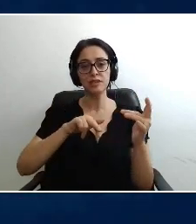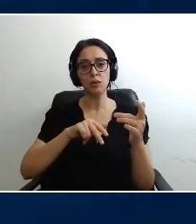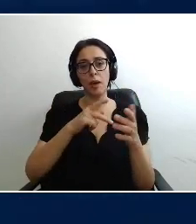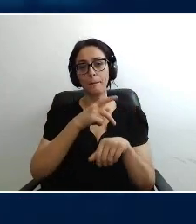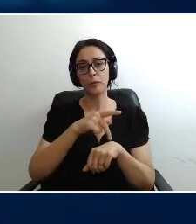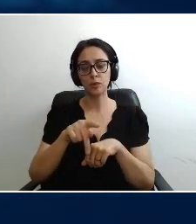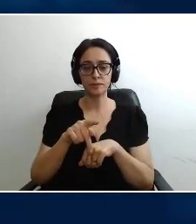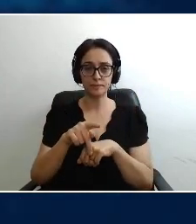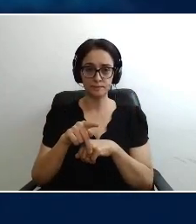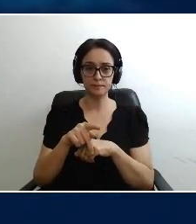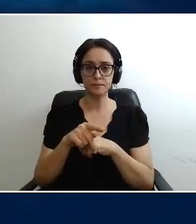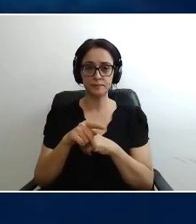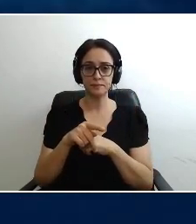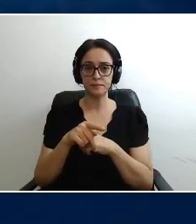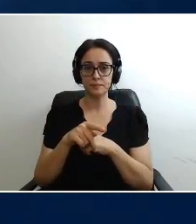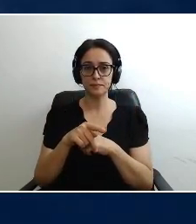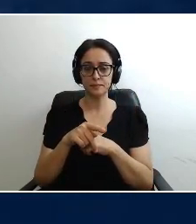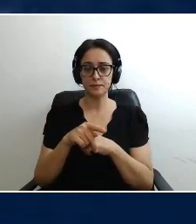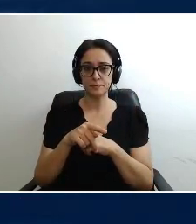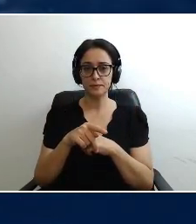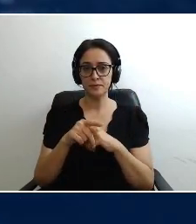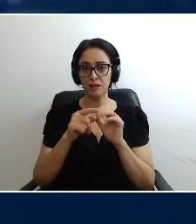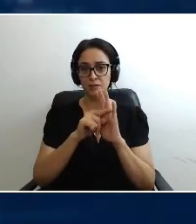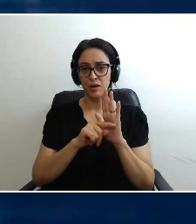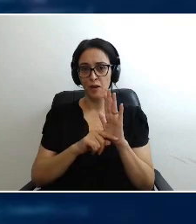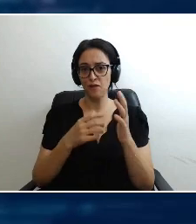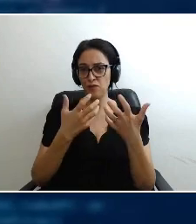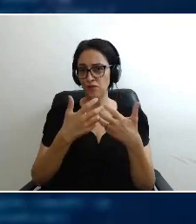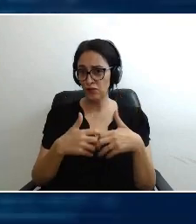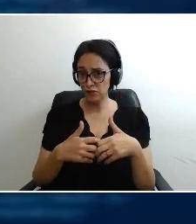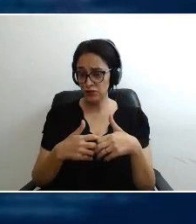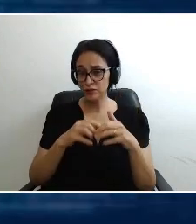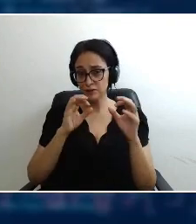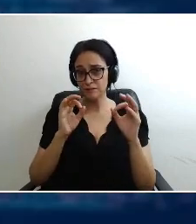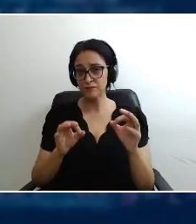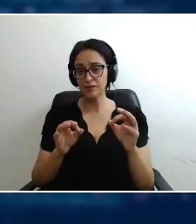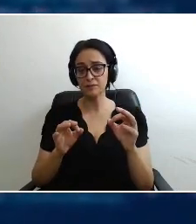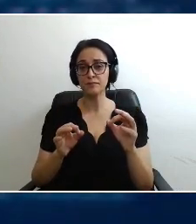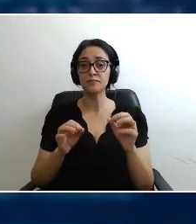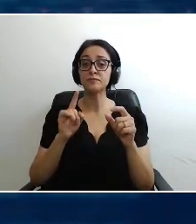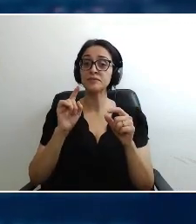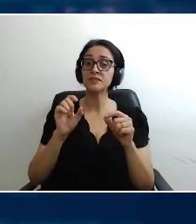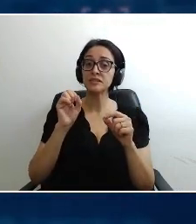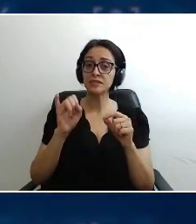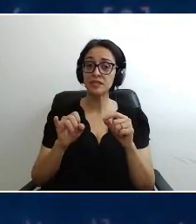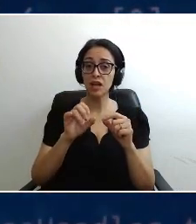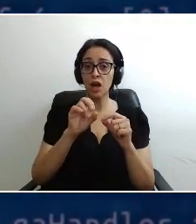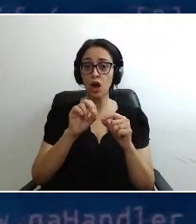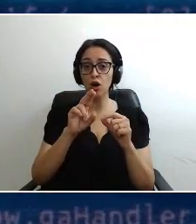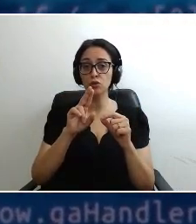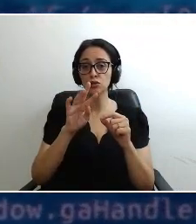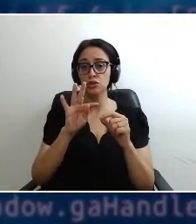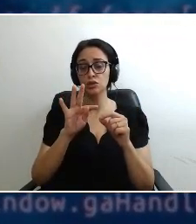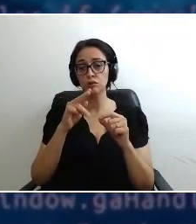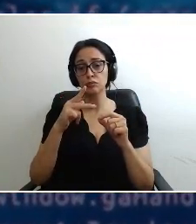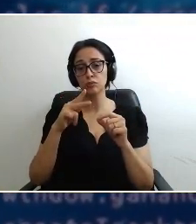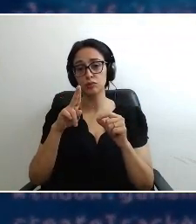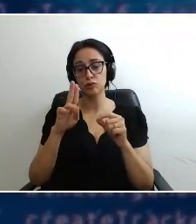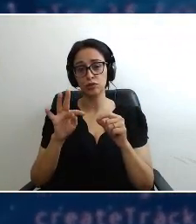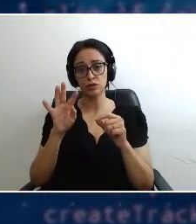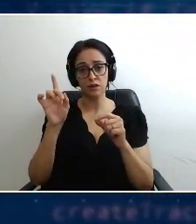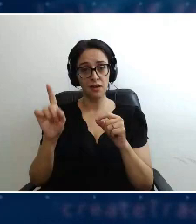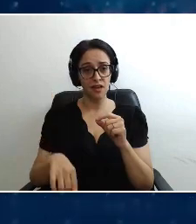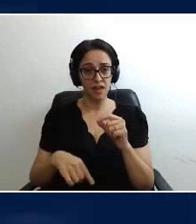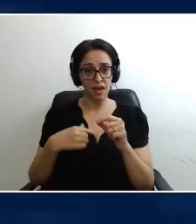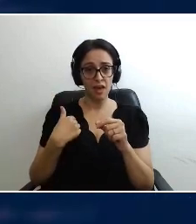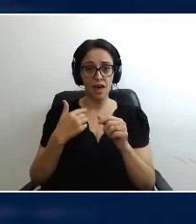pura. Programação funcional funciona, quem perguntou? Afinal, se eu jogar um output no terminal, já não é uma